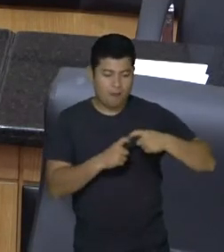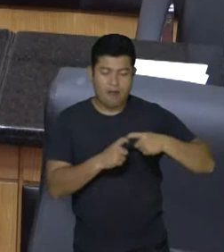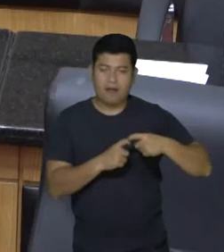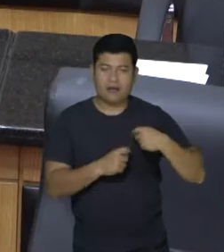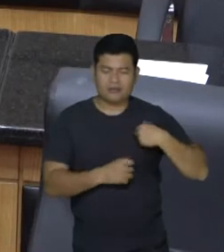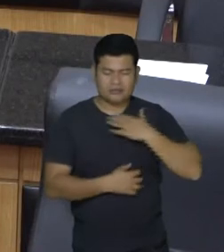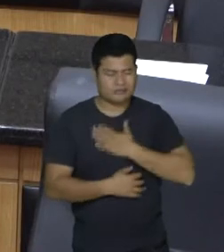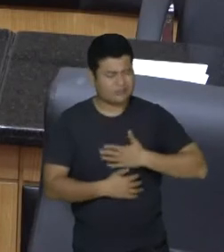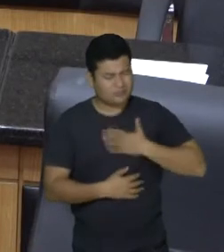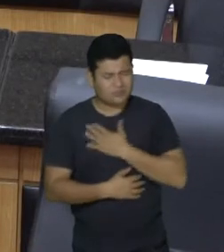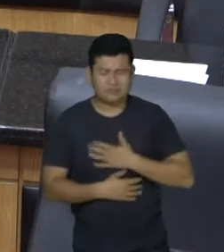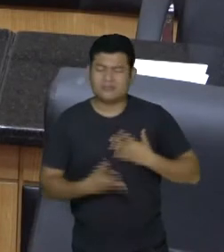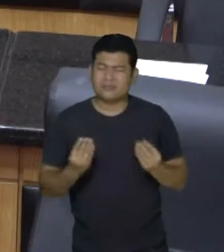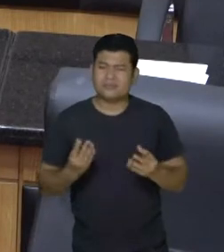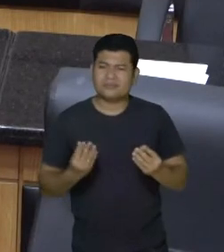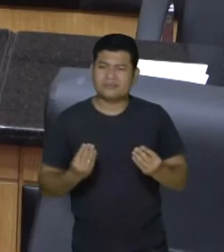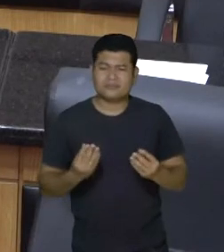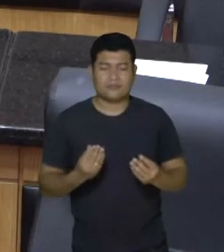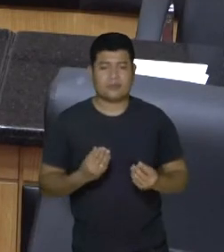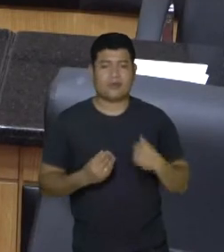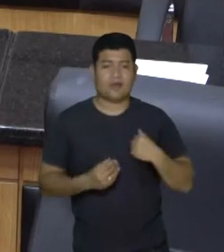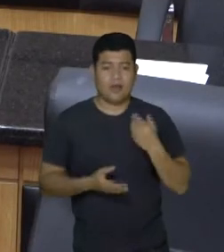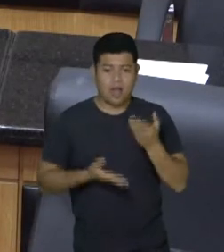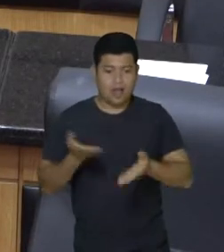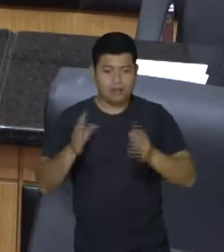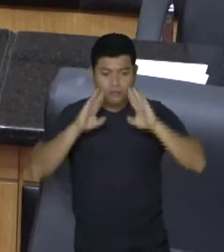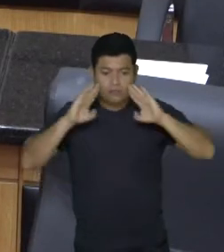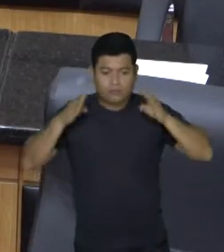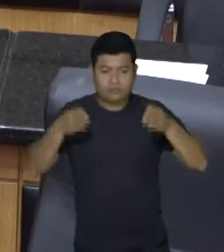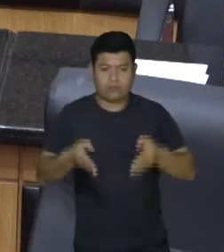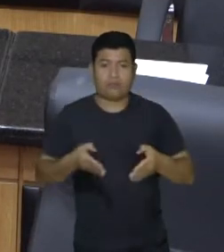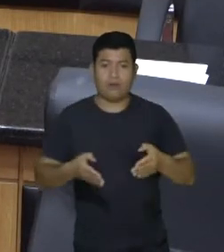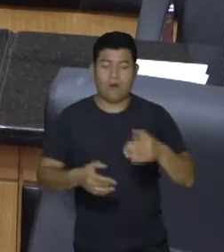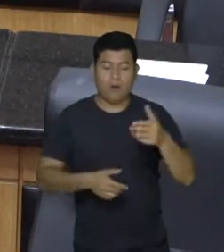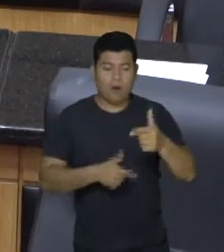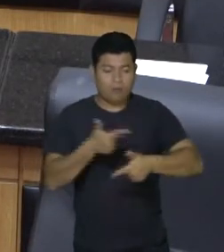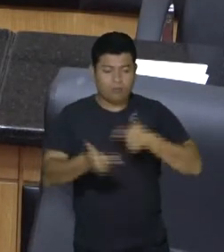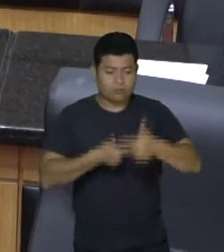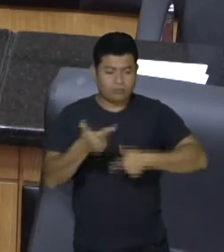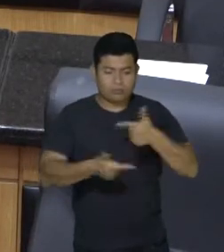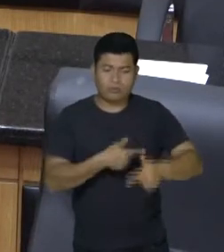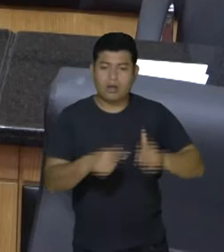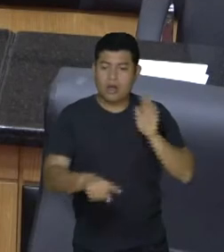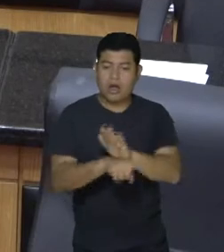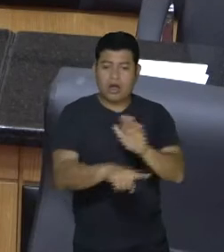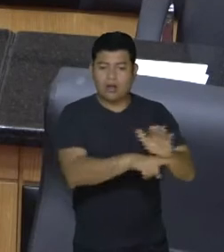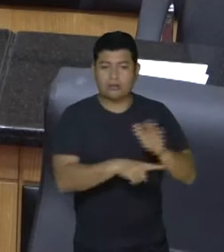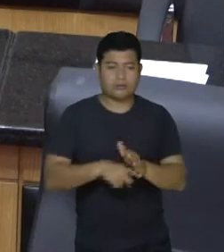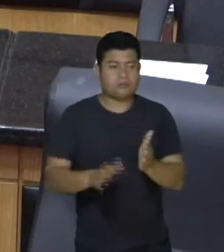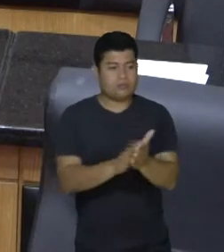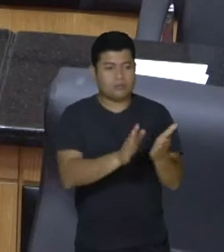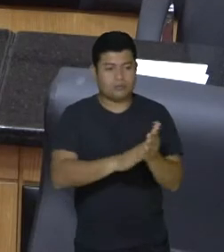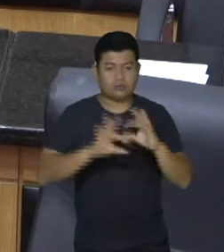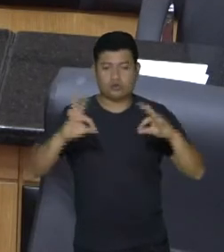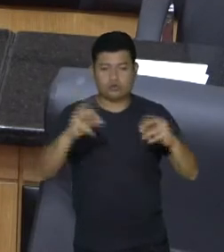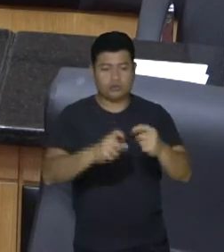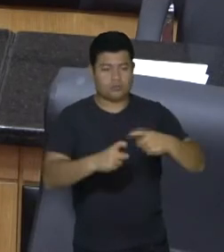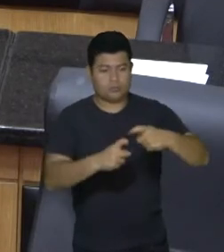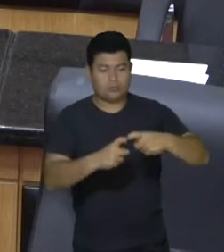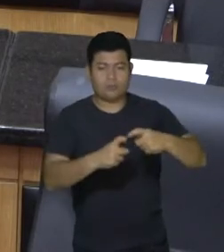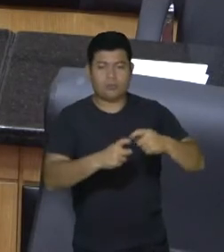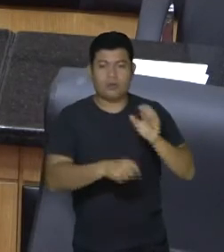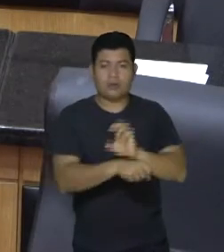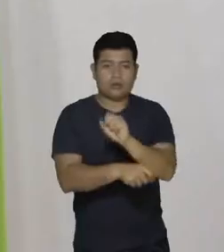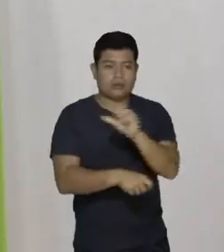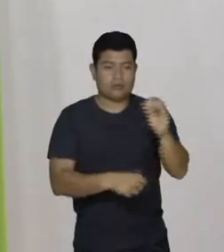dedicam, o quanto trabalham, então aproveitar em seu nome, parabenizar todos os médicos e médicas do nosso estado de Santa Catarina.